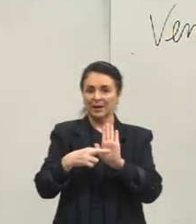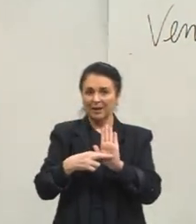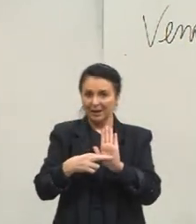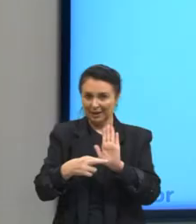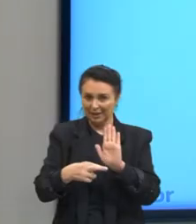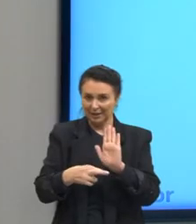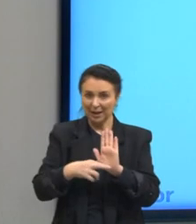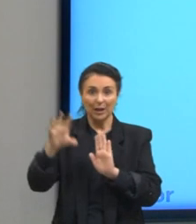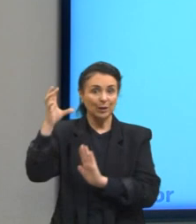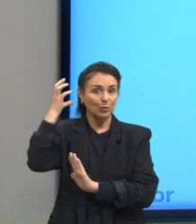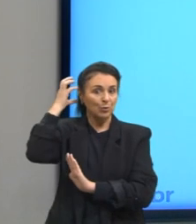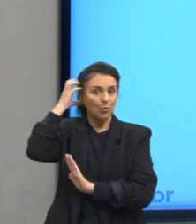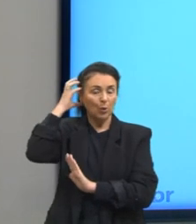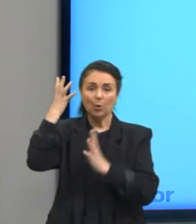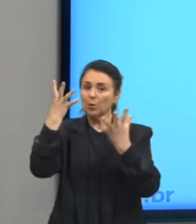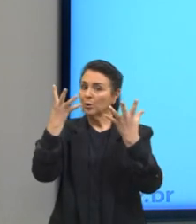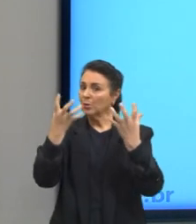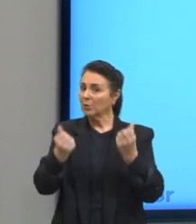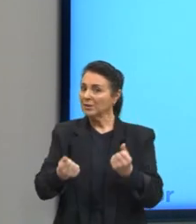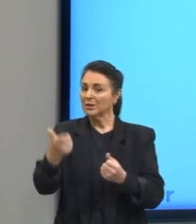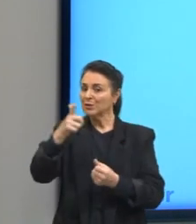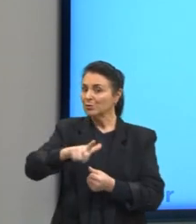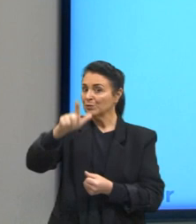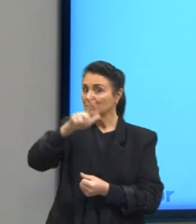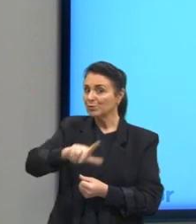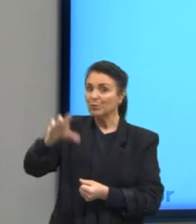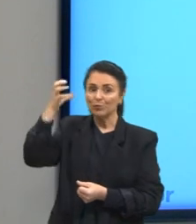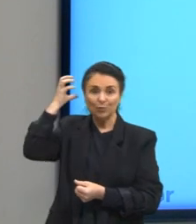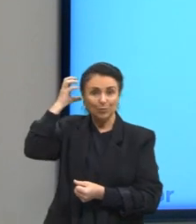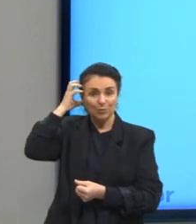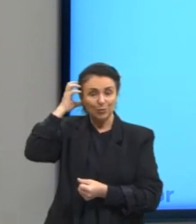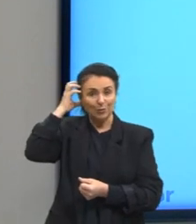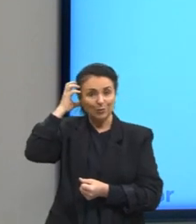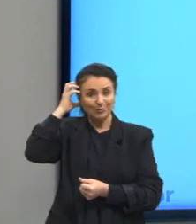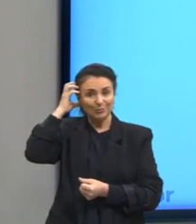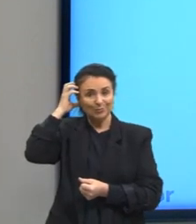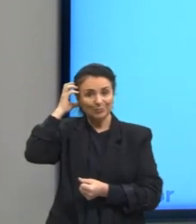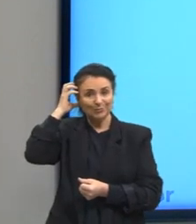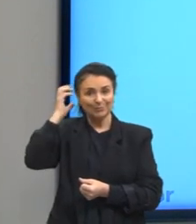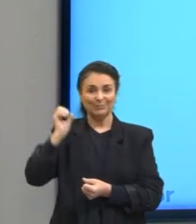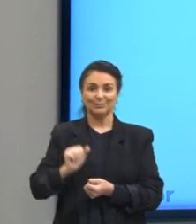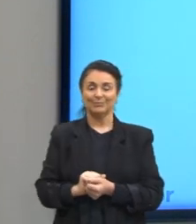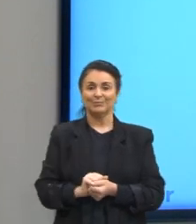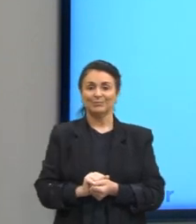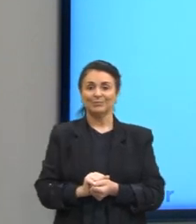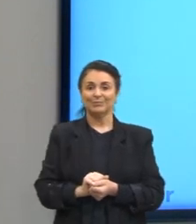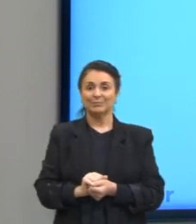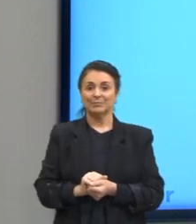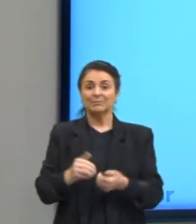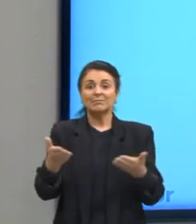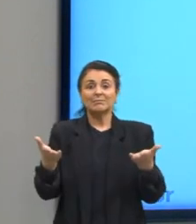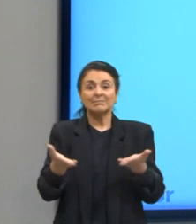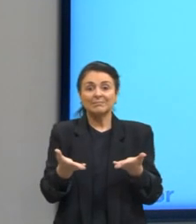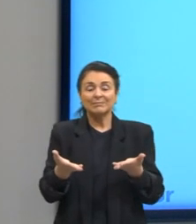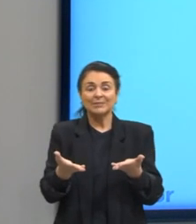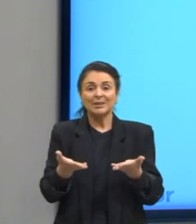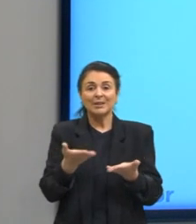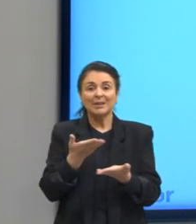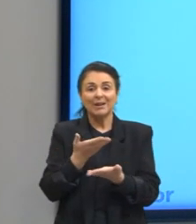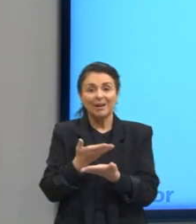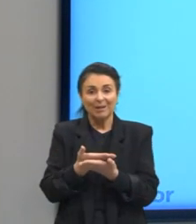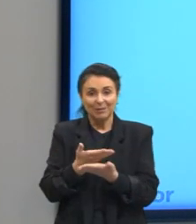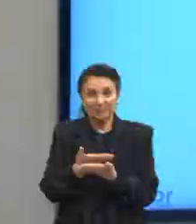não aceita a repetição dos sons vocálicos certo por onde a gente seria